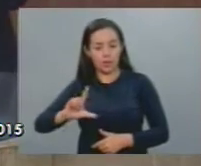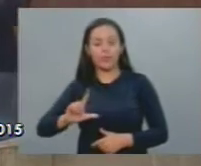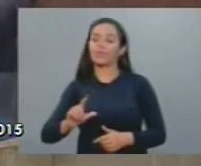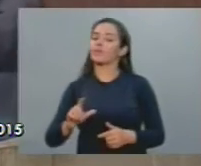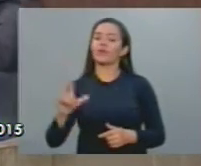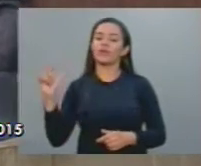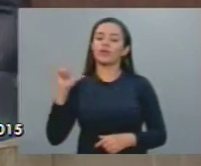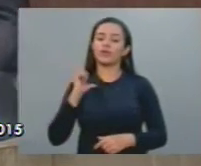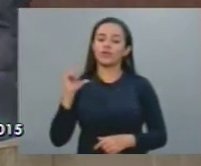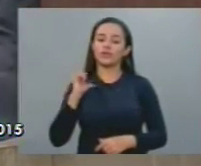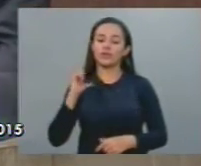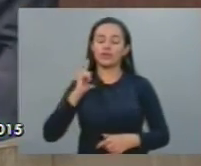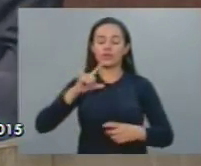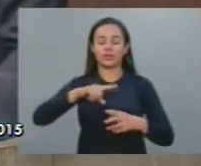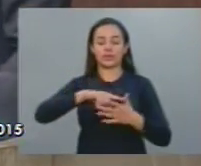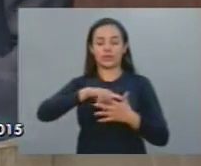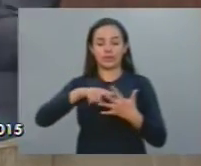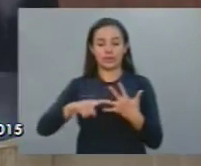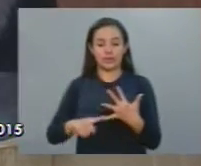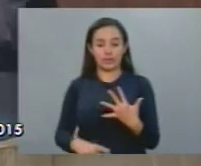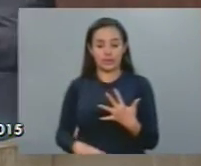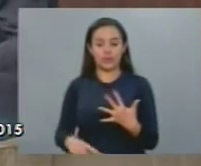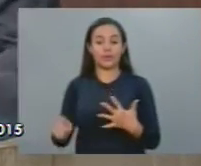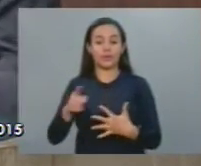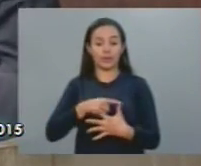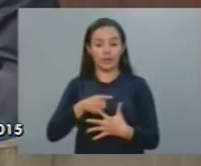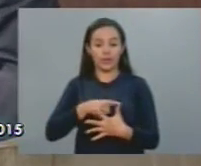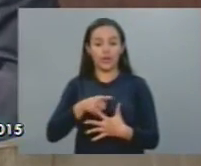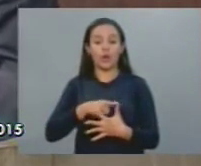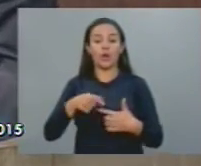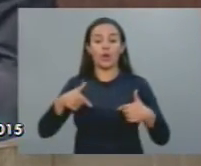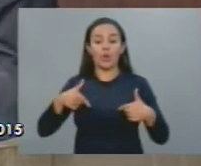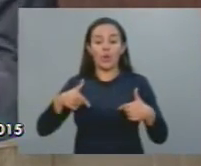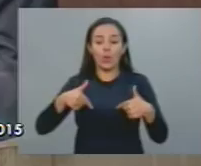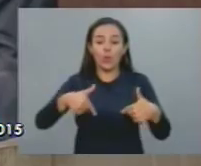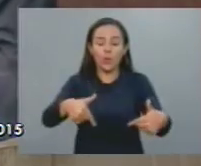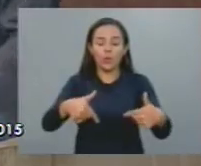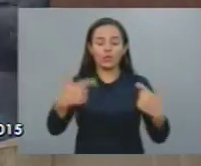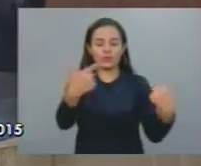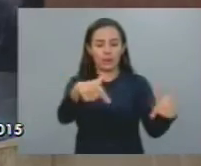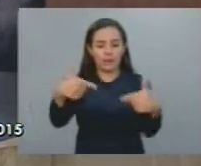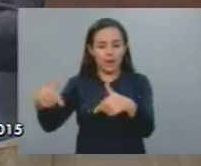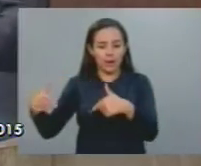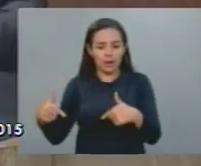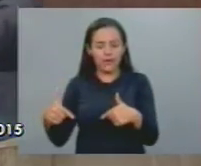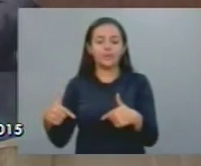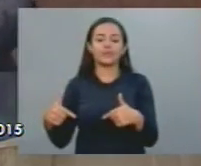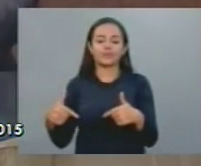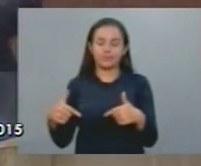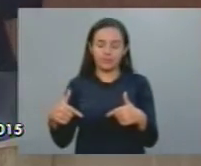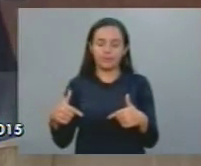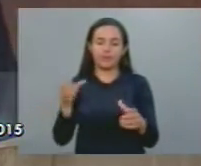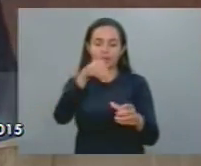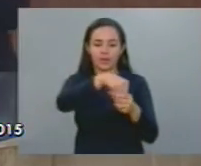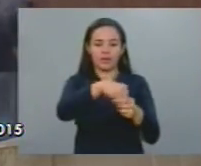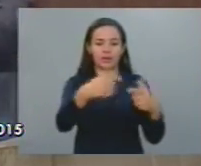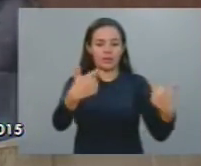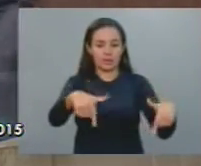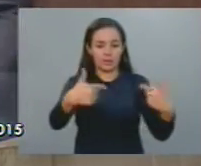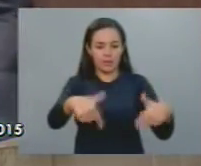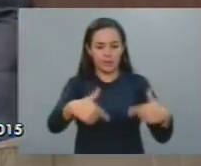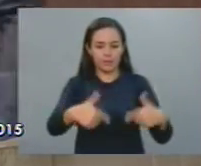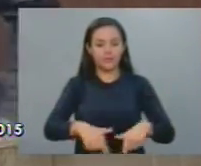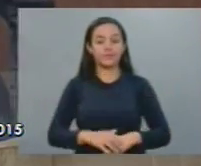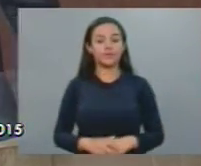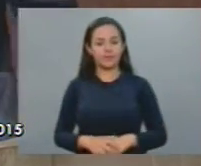de 5 grandes pilares. A luta dos trabalhadores e trabalhadoras, portanto, do mundo do trabalho, daqueles que